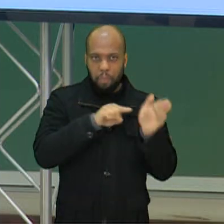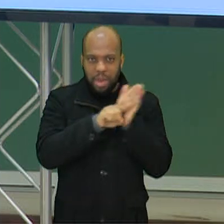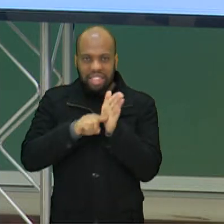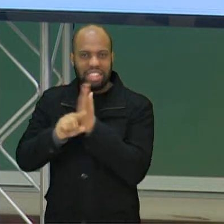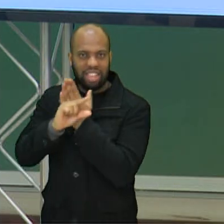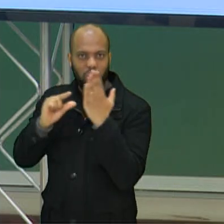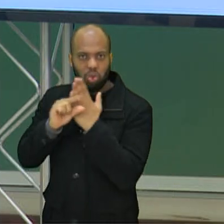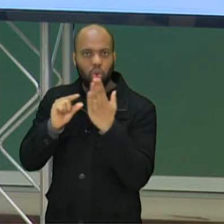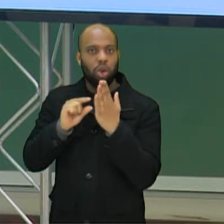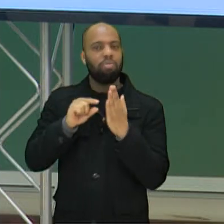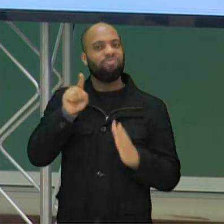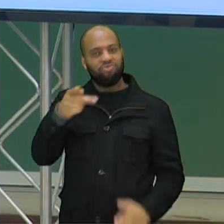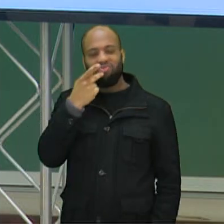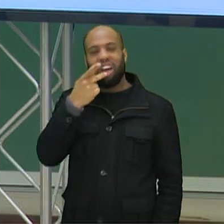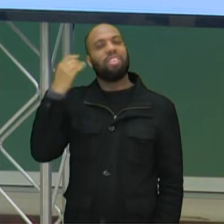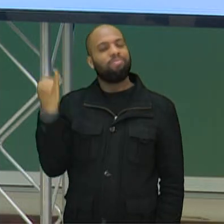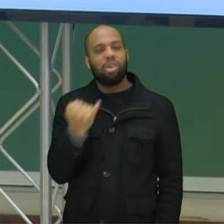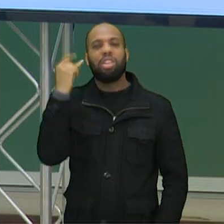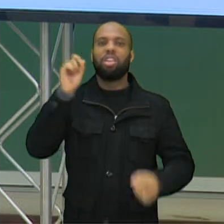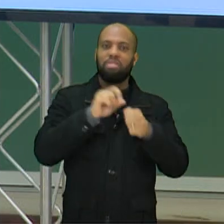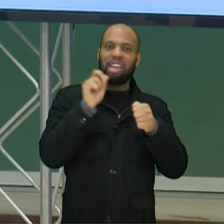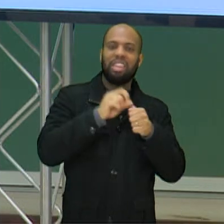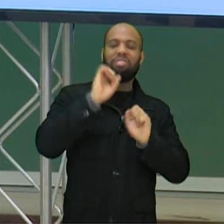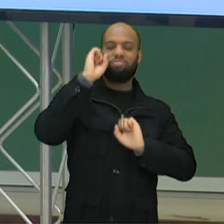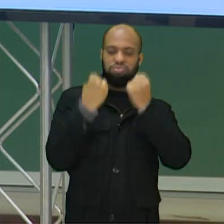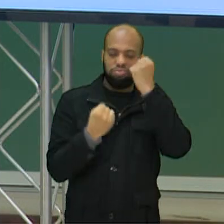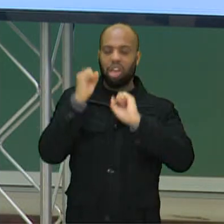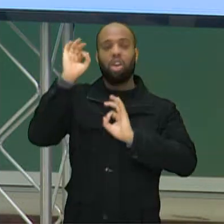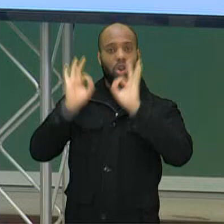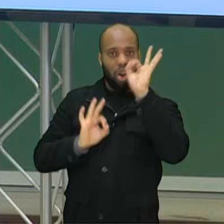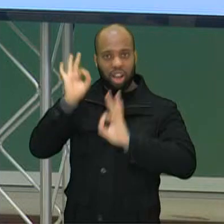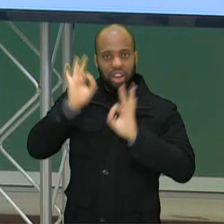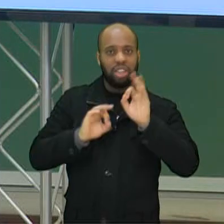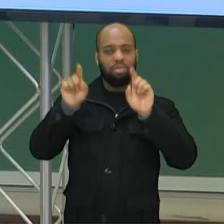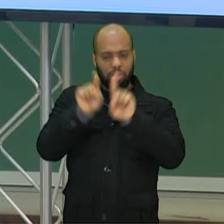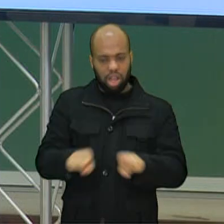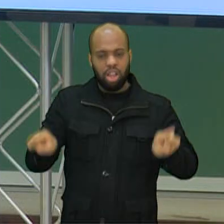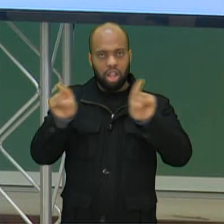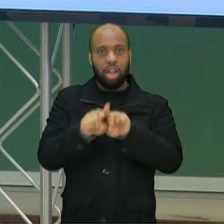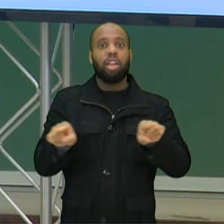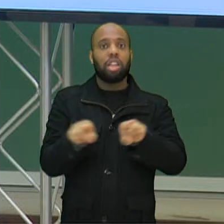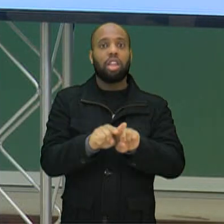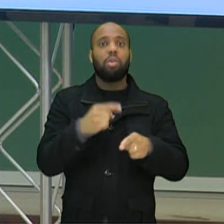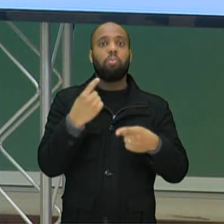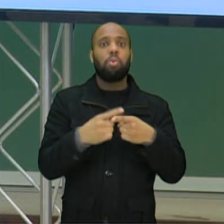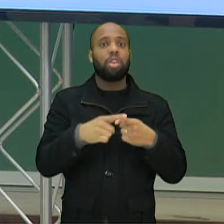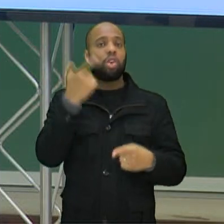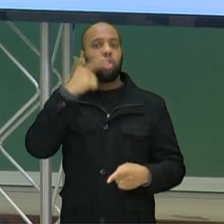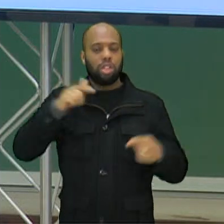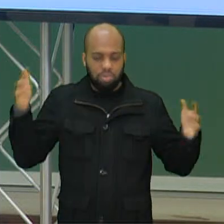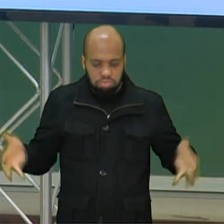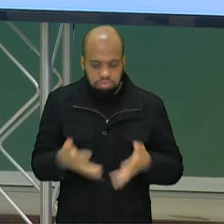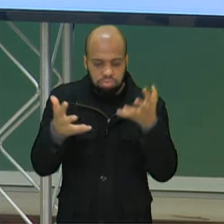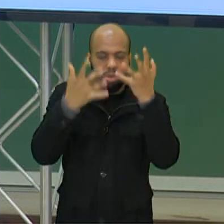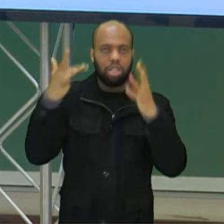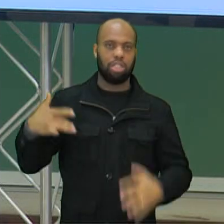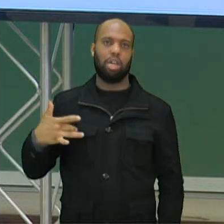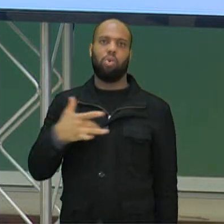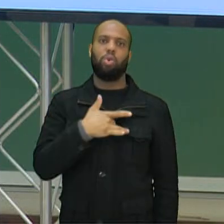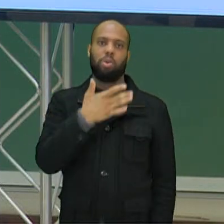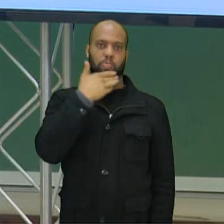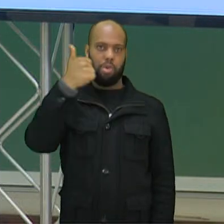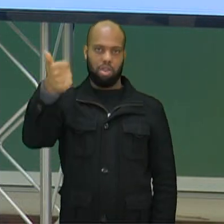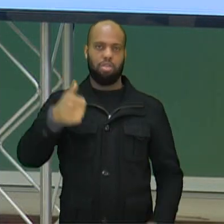física regular ou exercício físico planejado, organizado e repetitivo para a promoção da saúde.